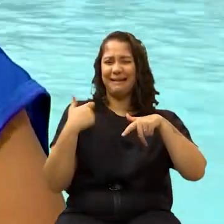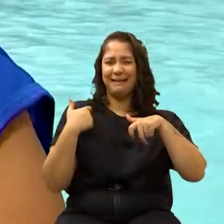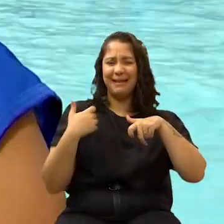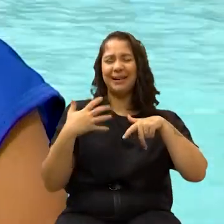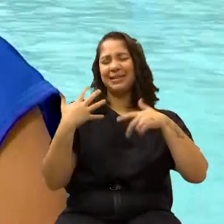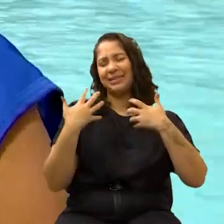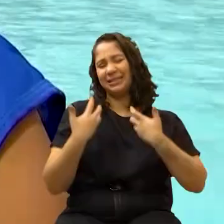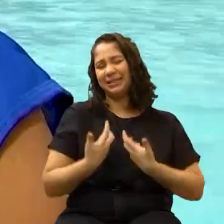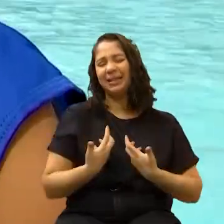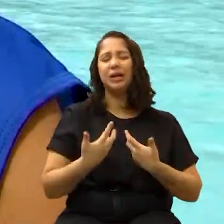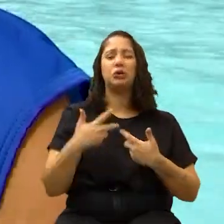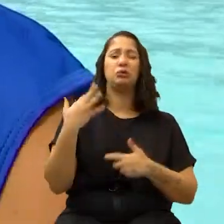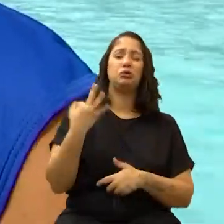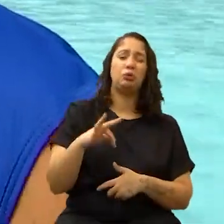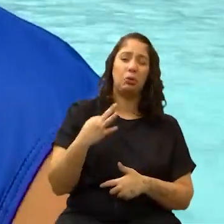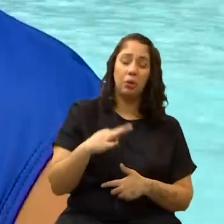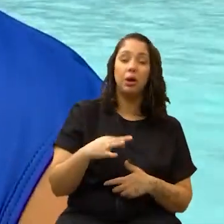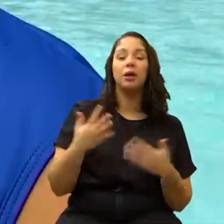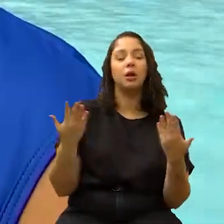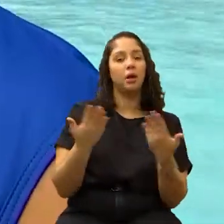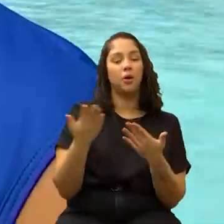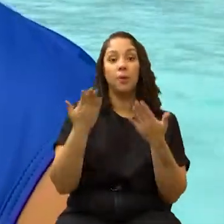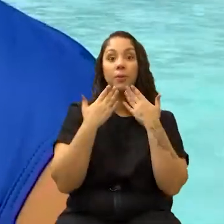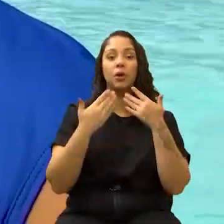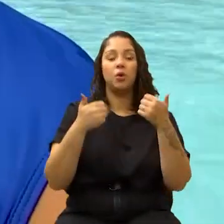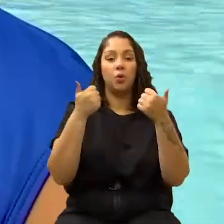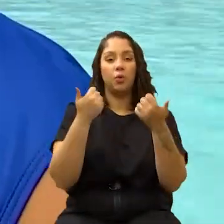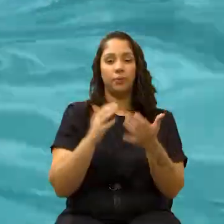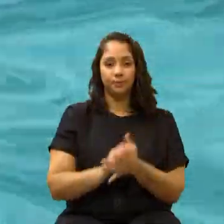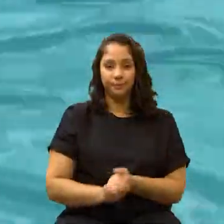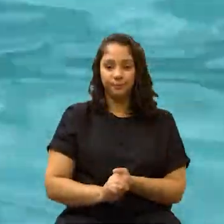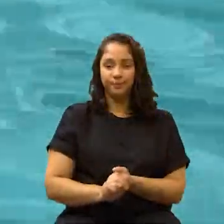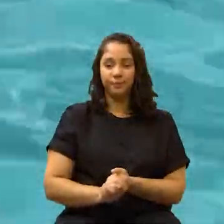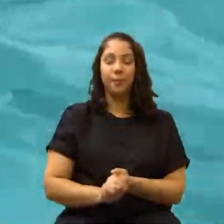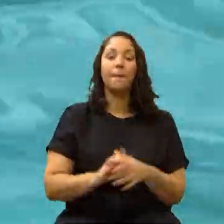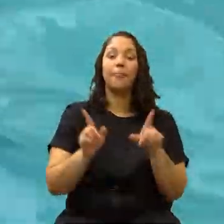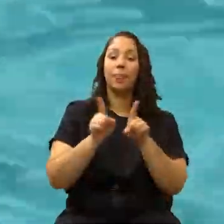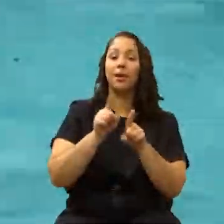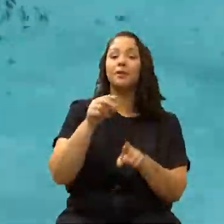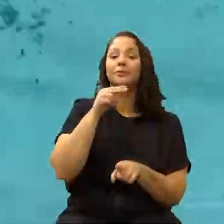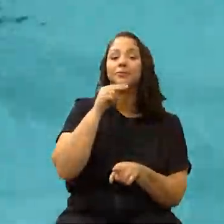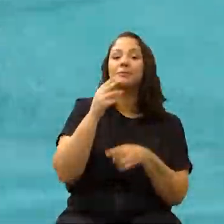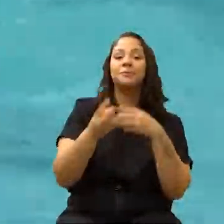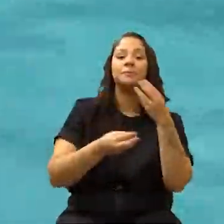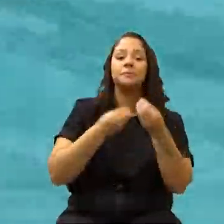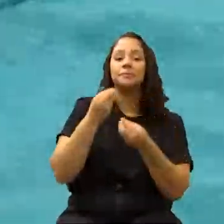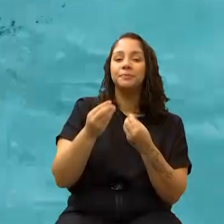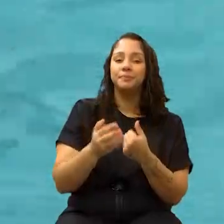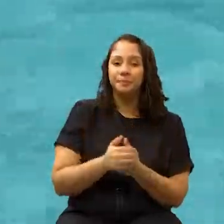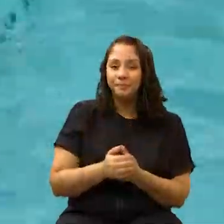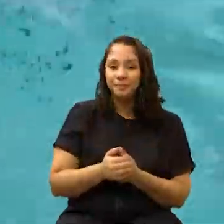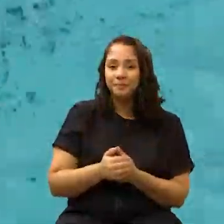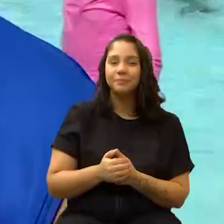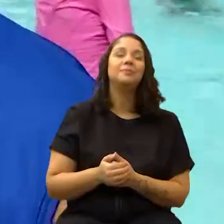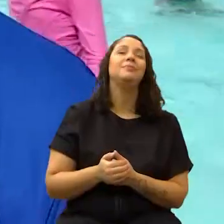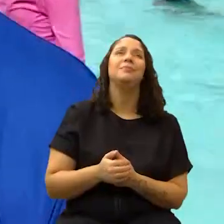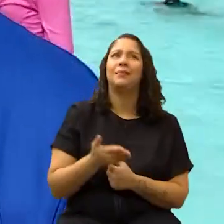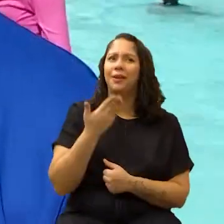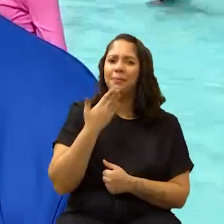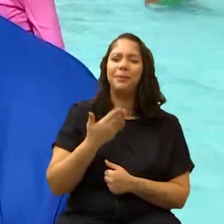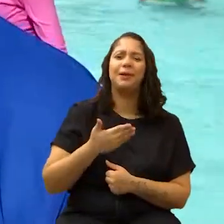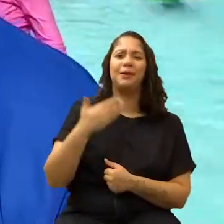no joelho, dor nas pernas, né? Então com essas aulas está melhorando muito. E no comportamento da netinha em sala de aula.